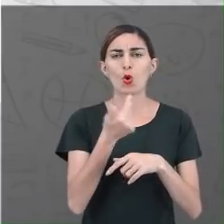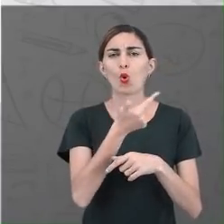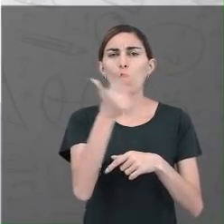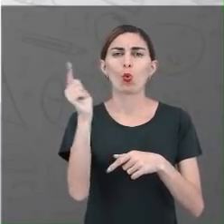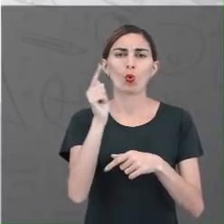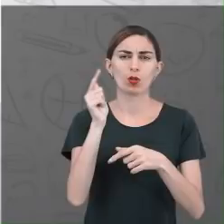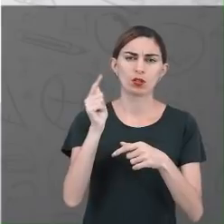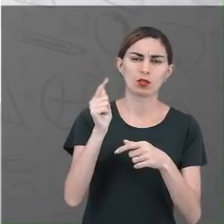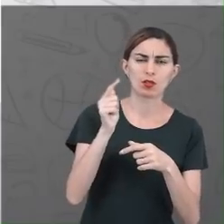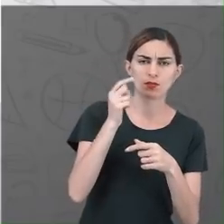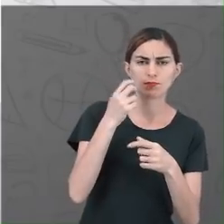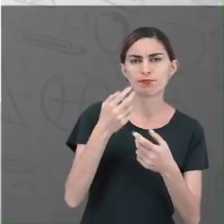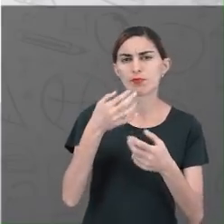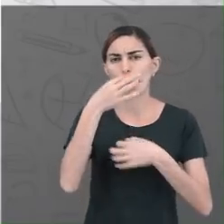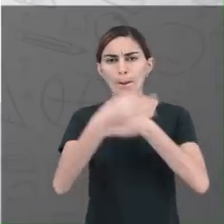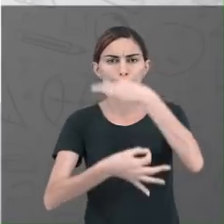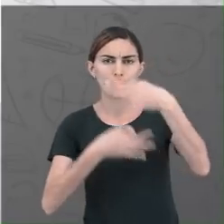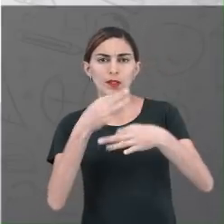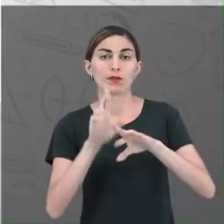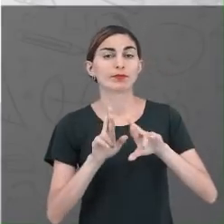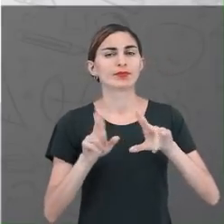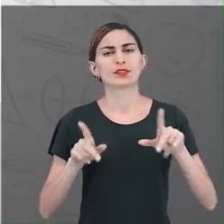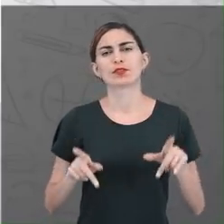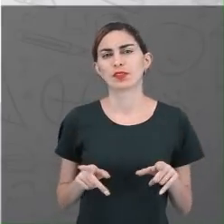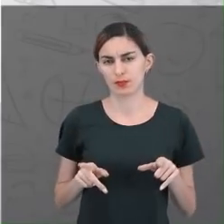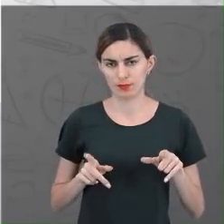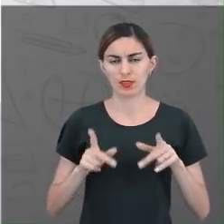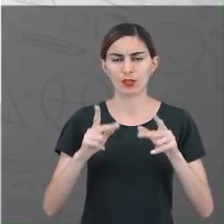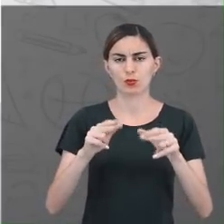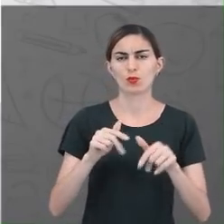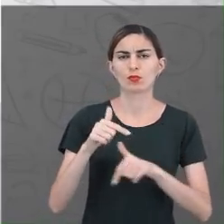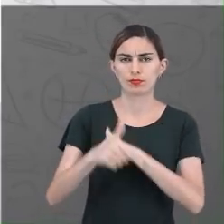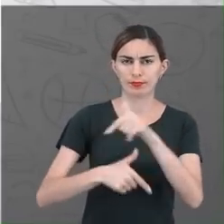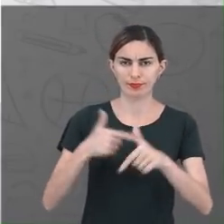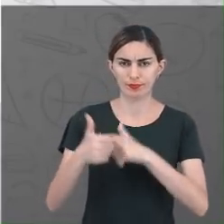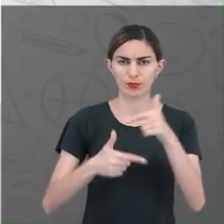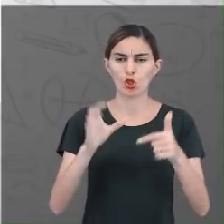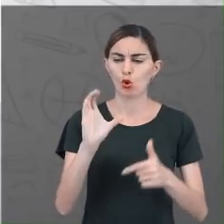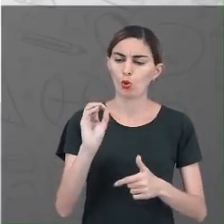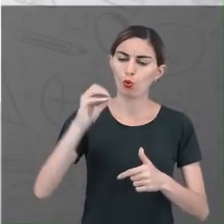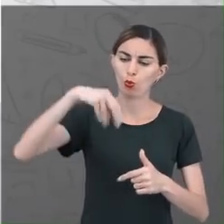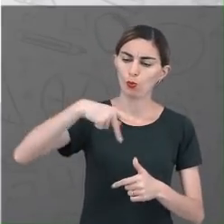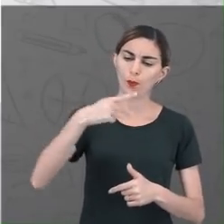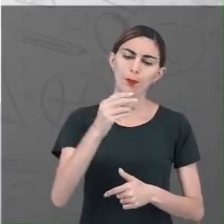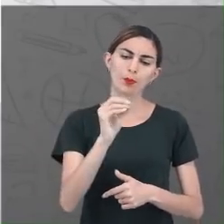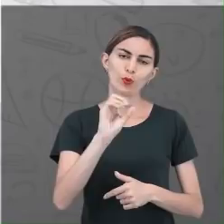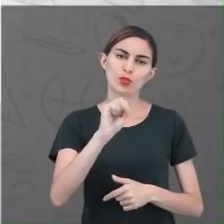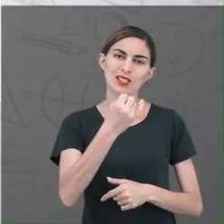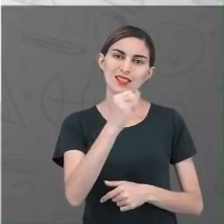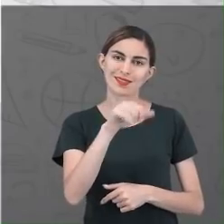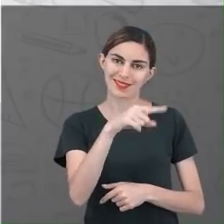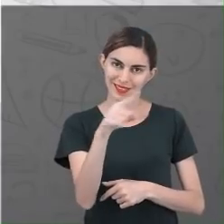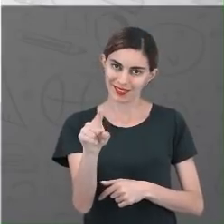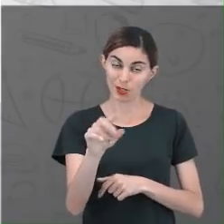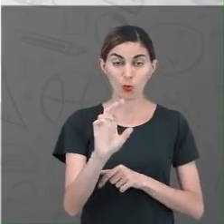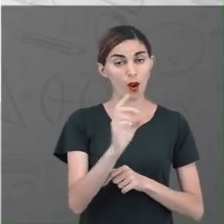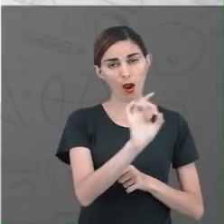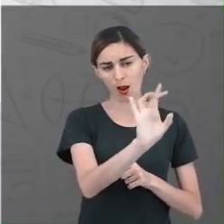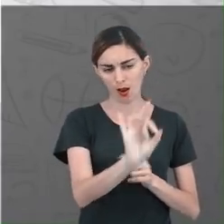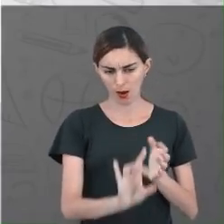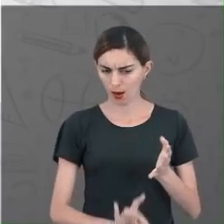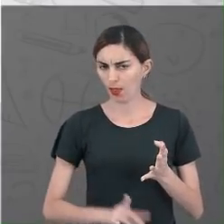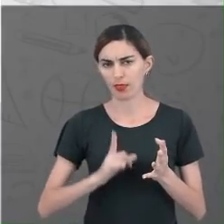outras impressões. É a mesma coisa que a gente trabalhou com a questão da composição. Cada composição pode ser composta por